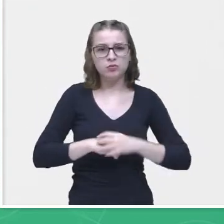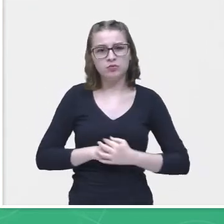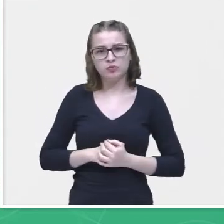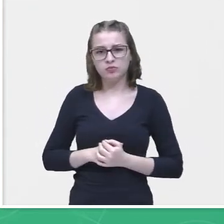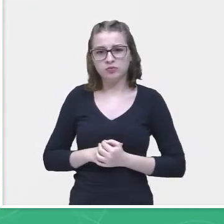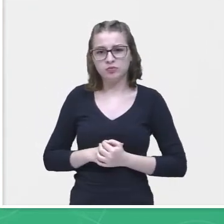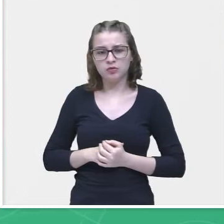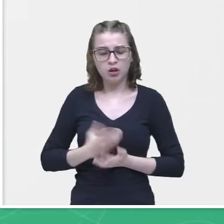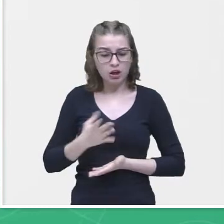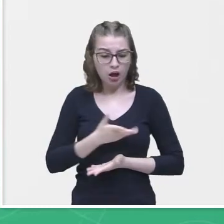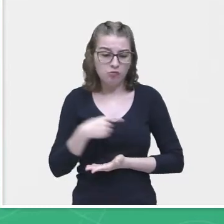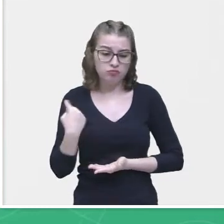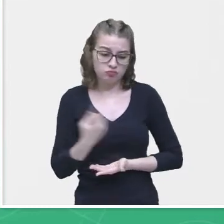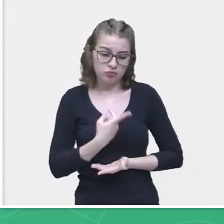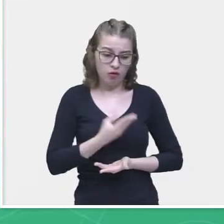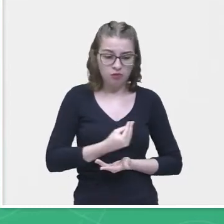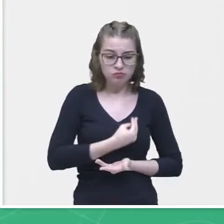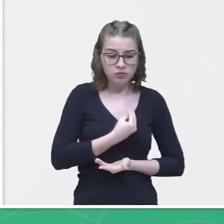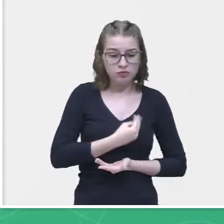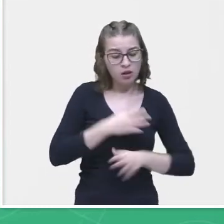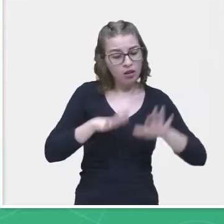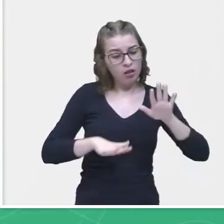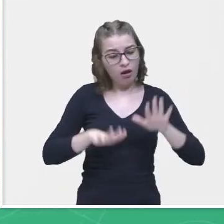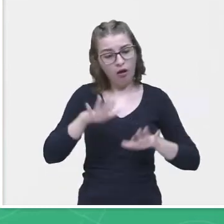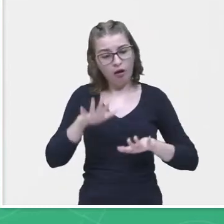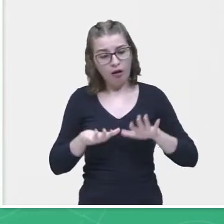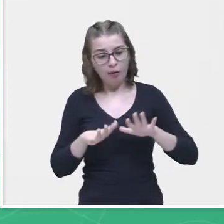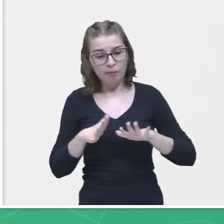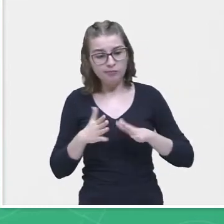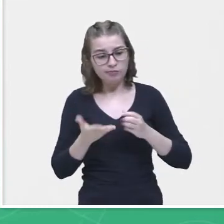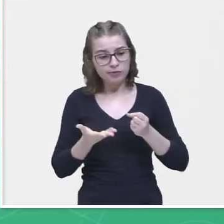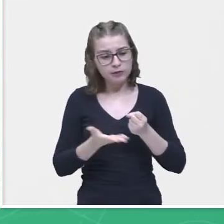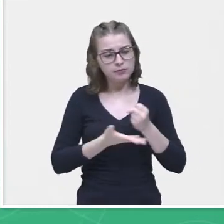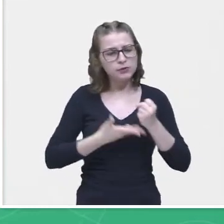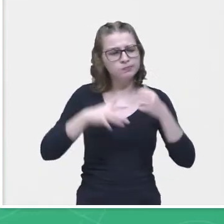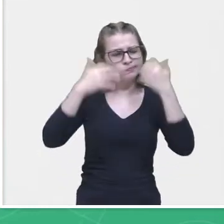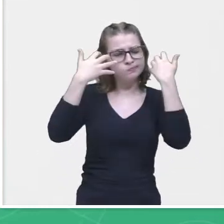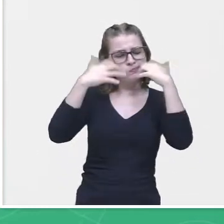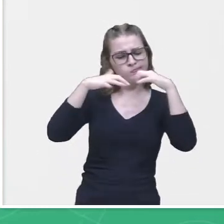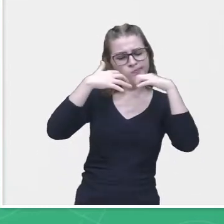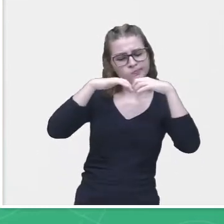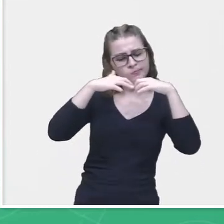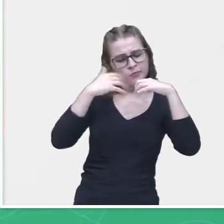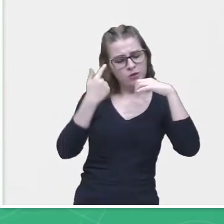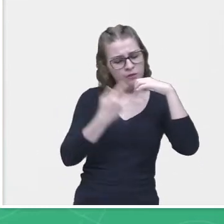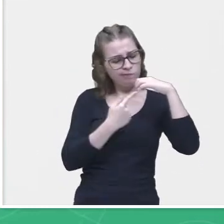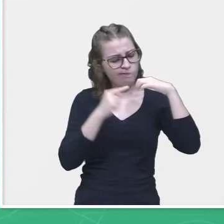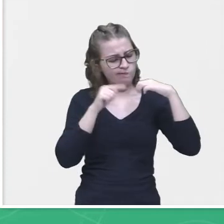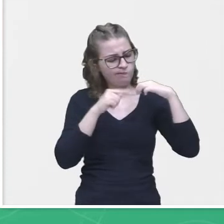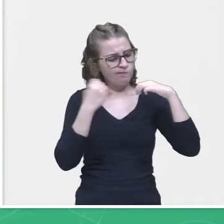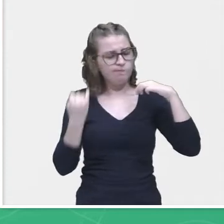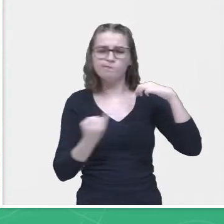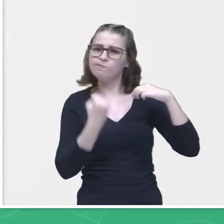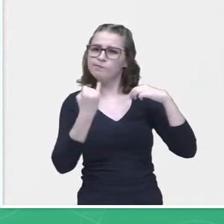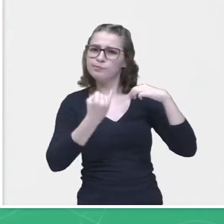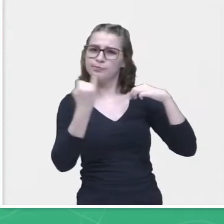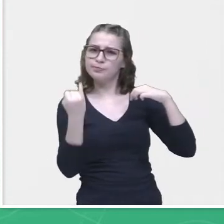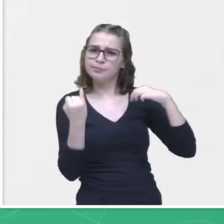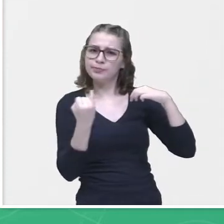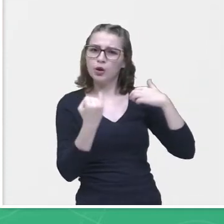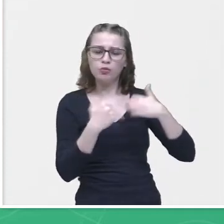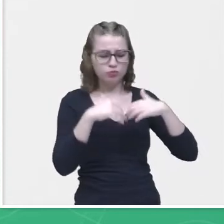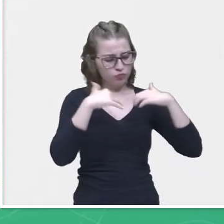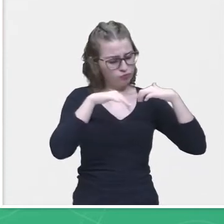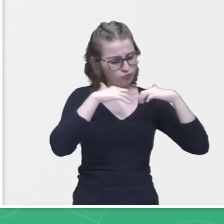que vivemos a vida de acordo com a nossa base psicológica. Olha que expressão linda, base psicológica.